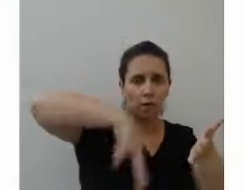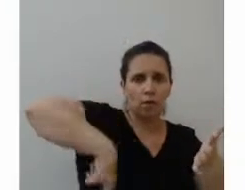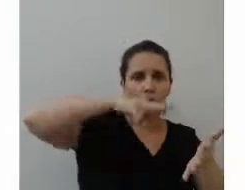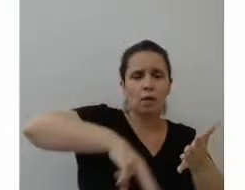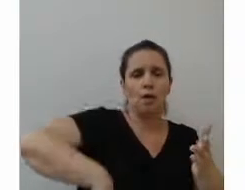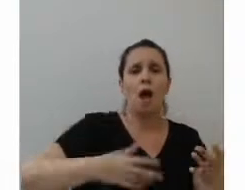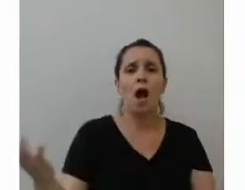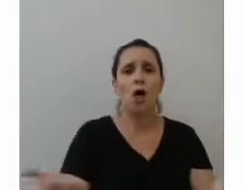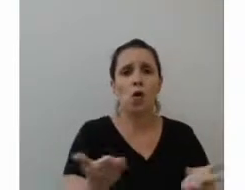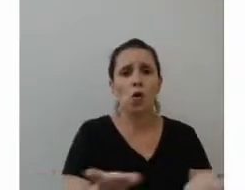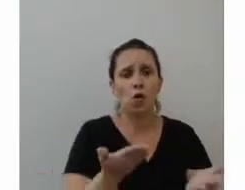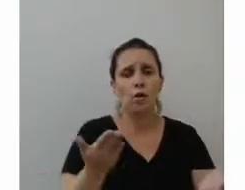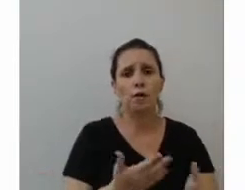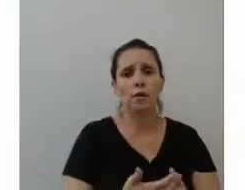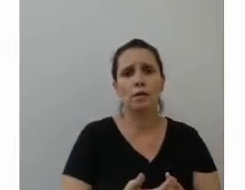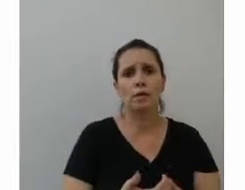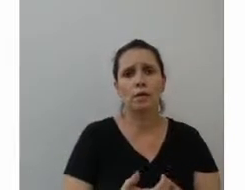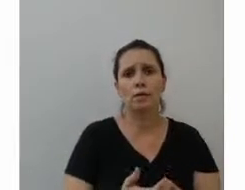aqui saber...